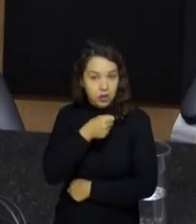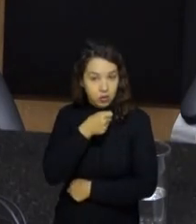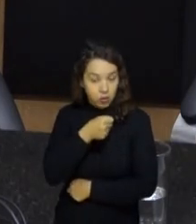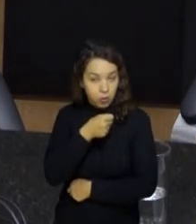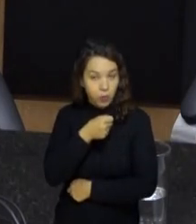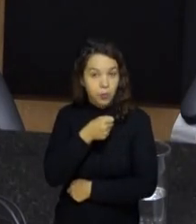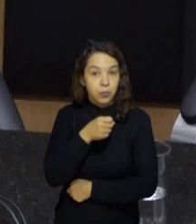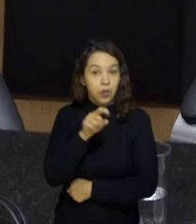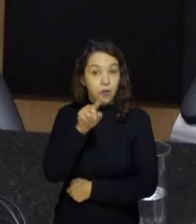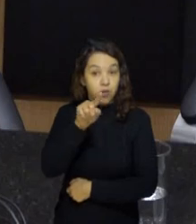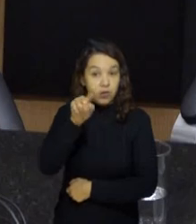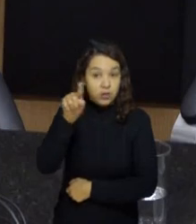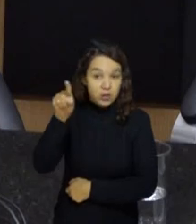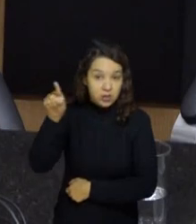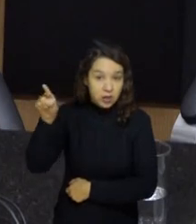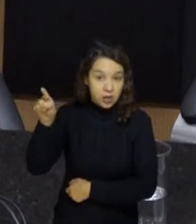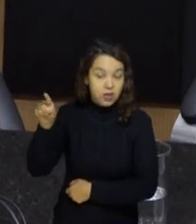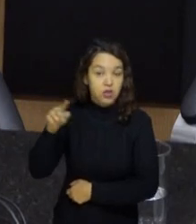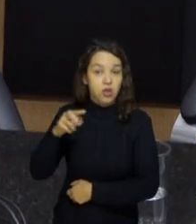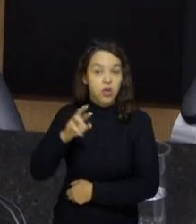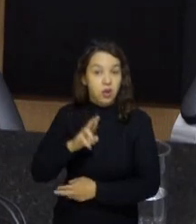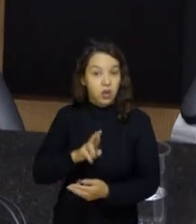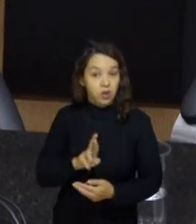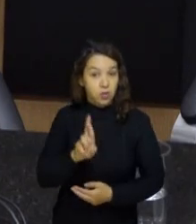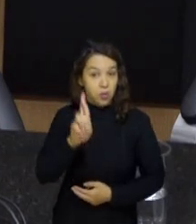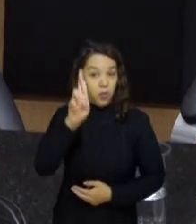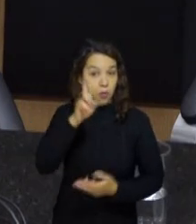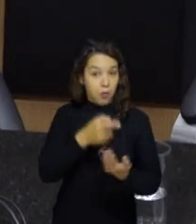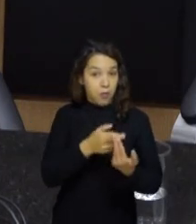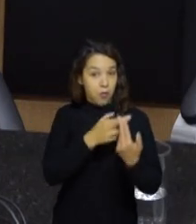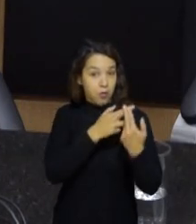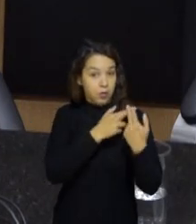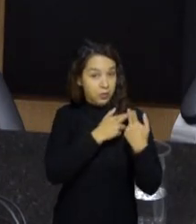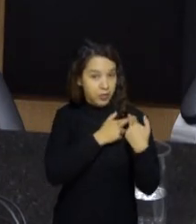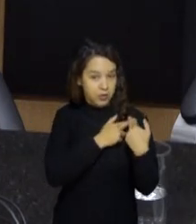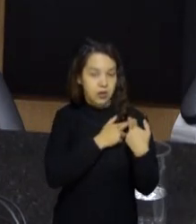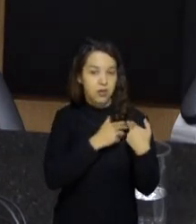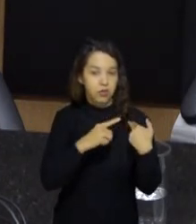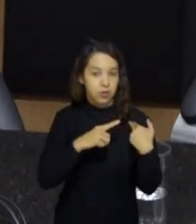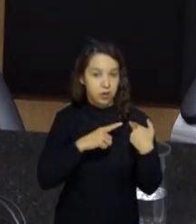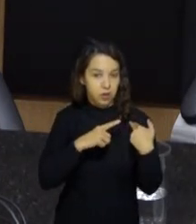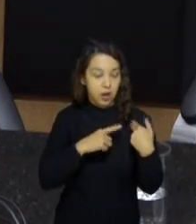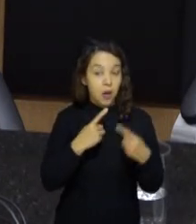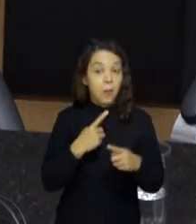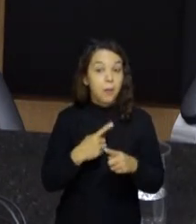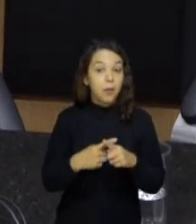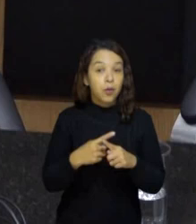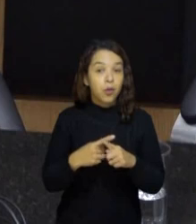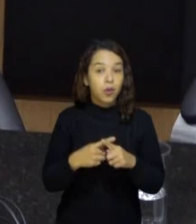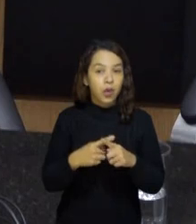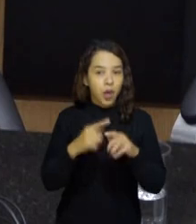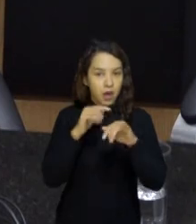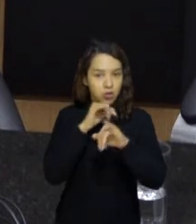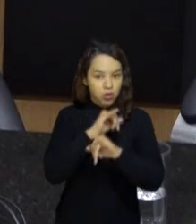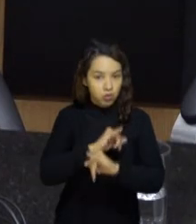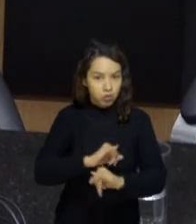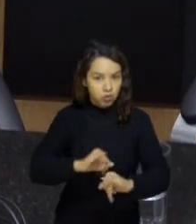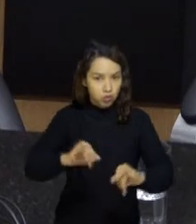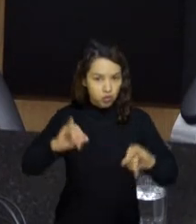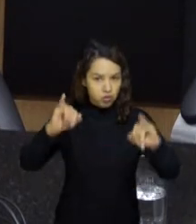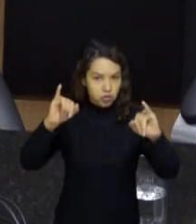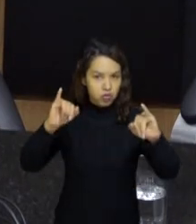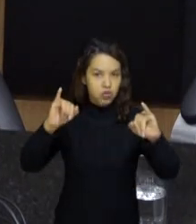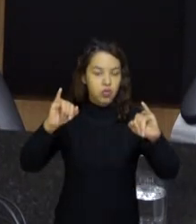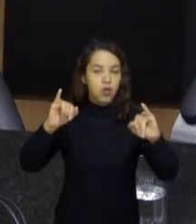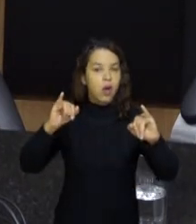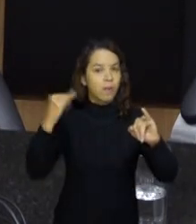responsabilidade que vocês têm. Porque a notícia, ela é muito importante,